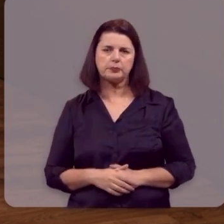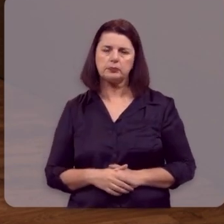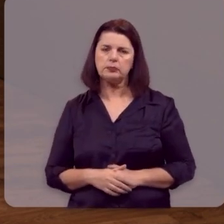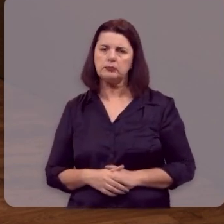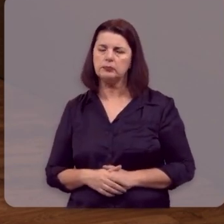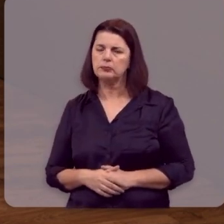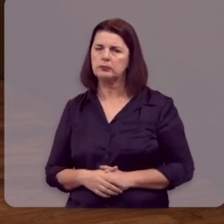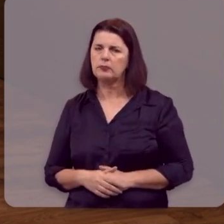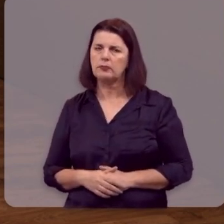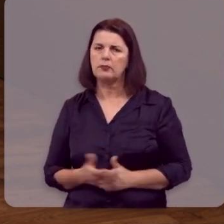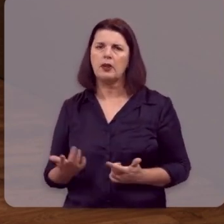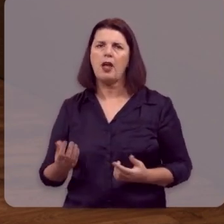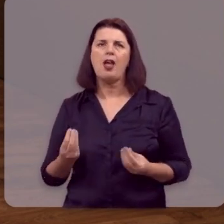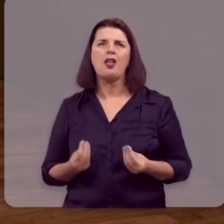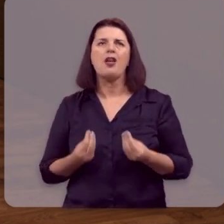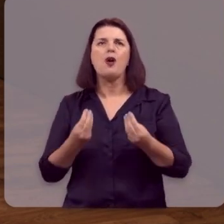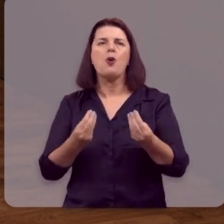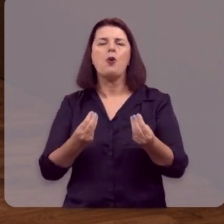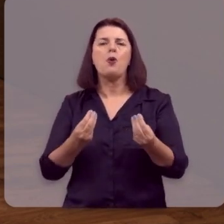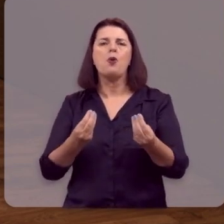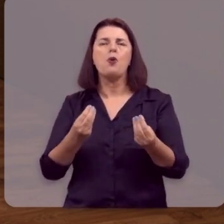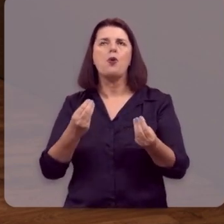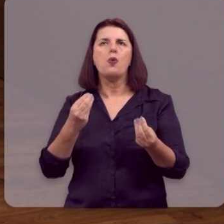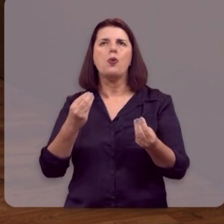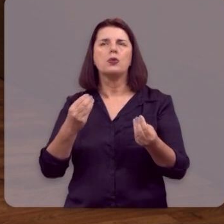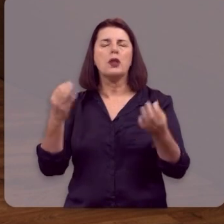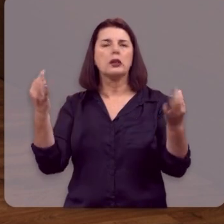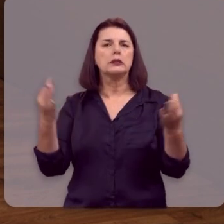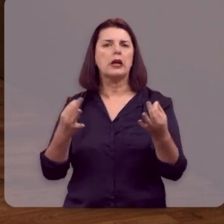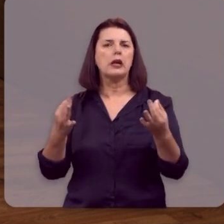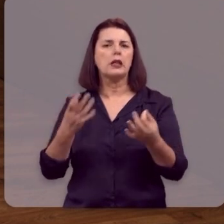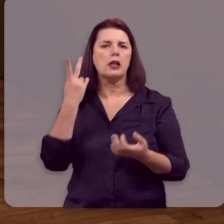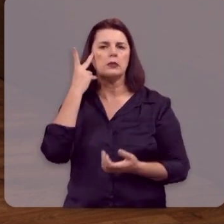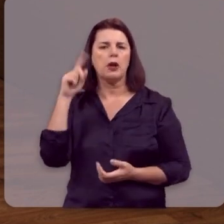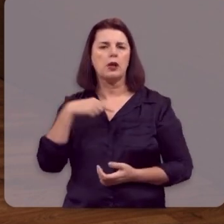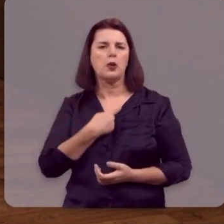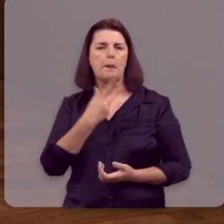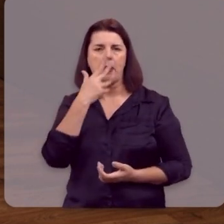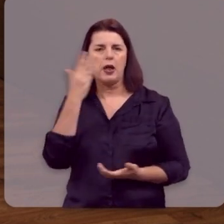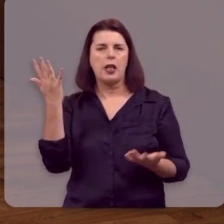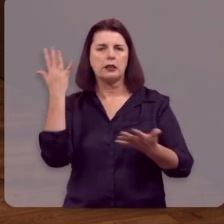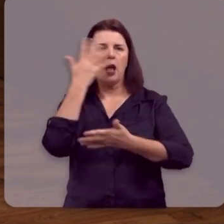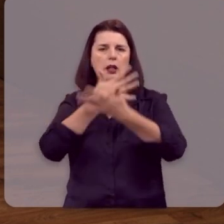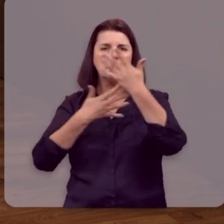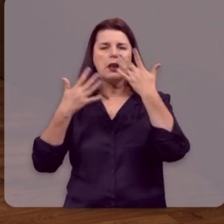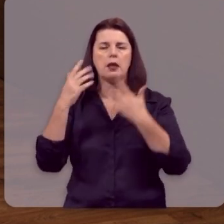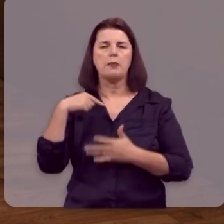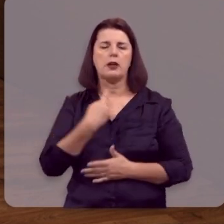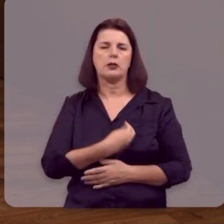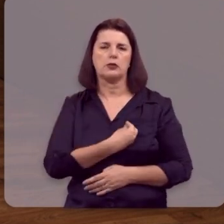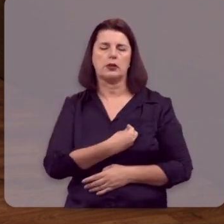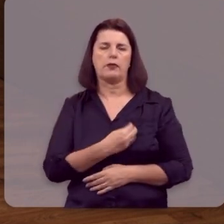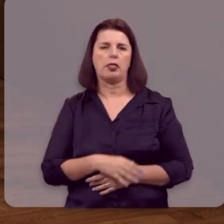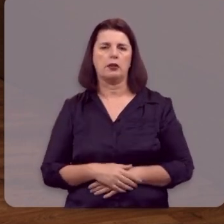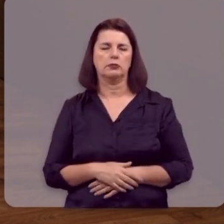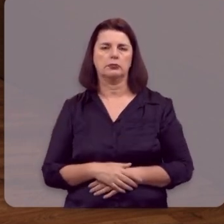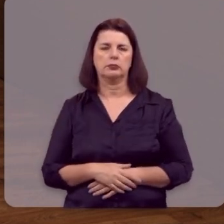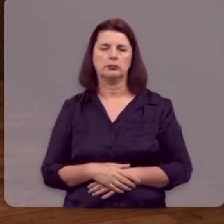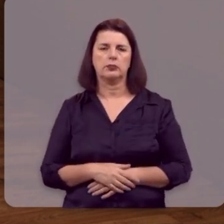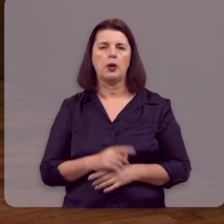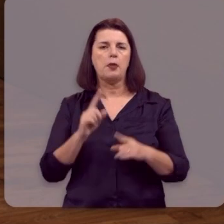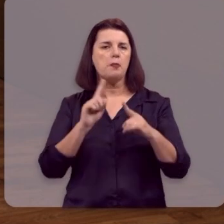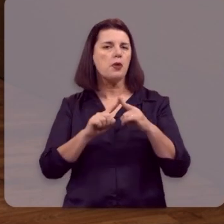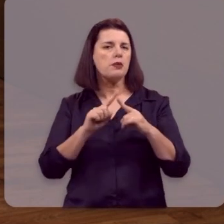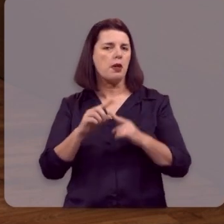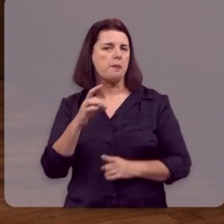não traz lucidez para a nossa mente, ao contrário, turva os nossos olhos espirituais.